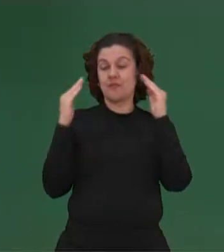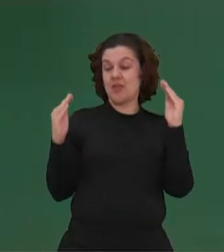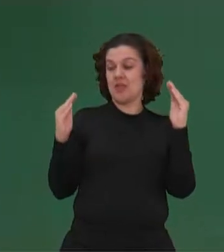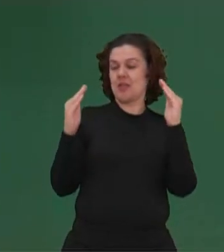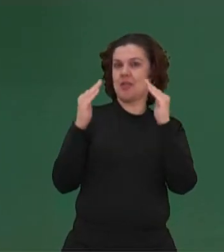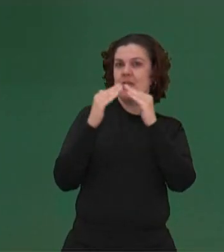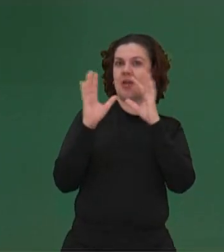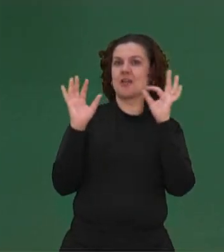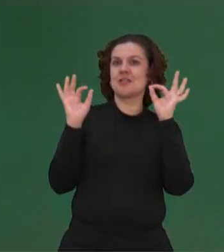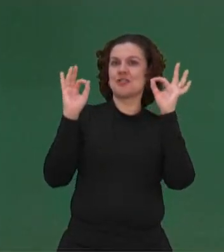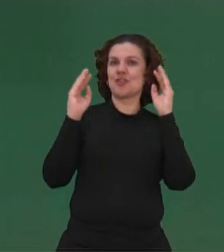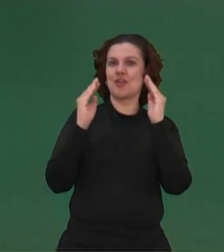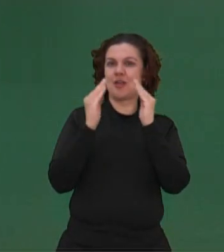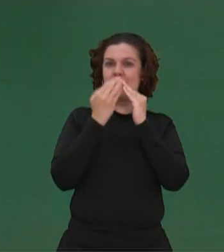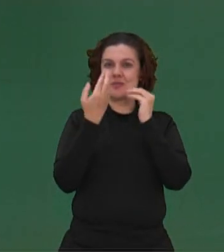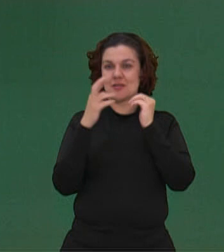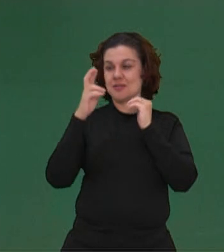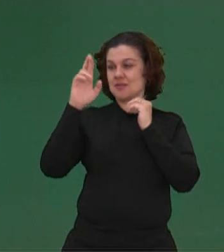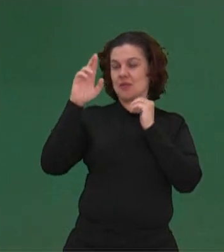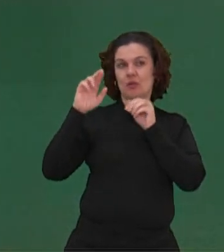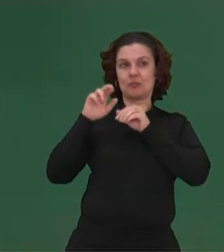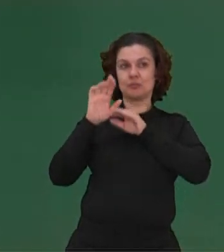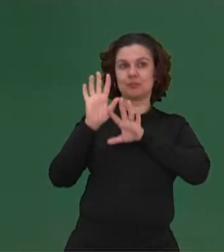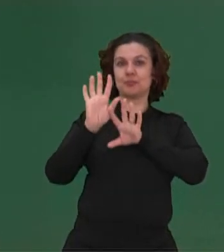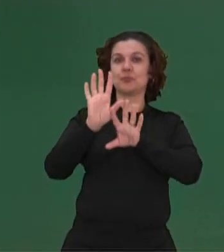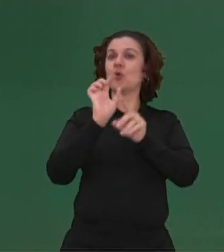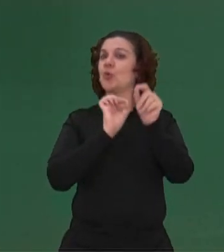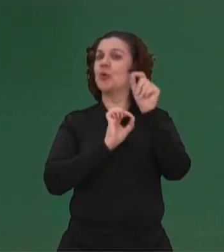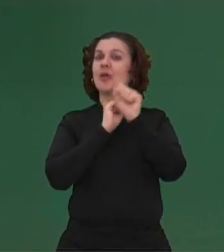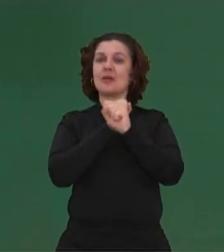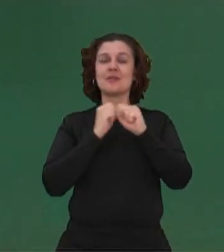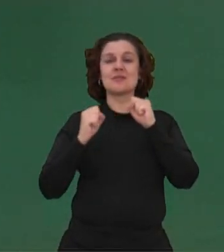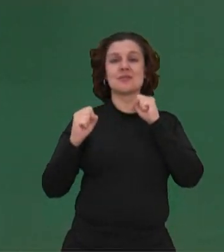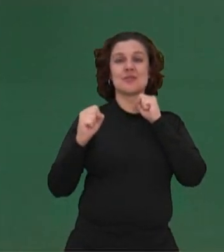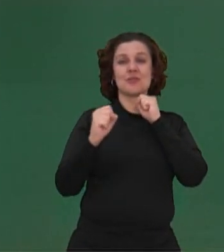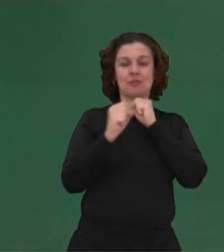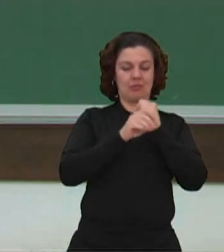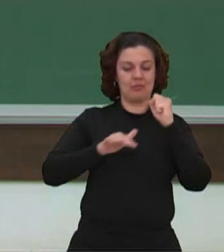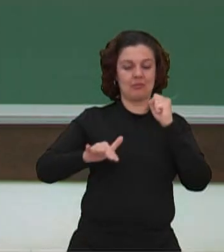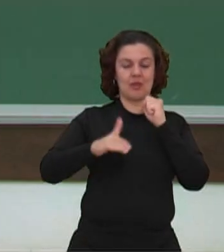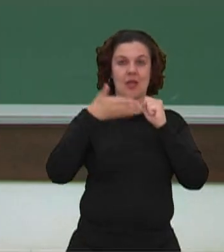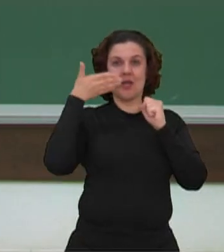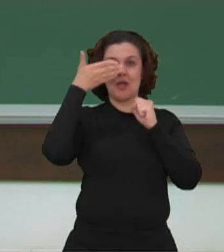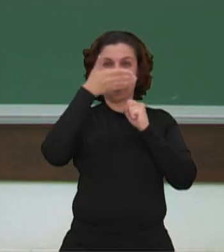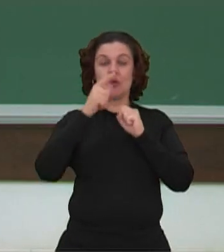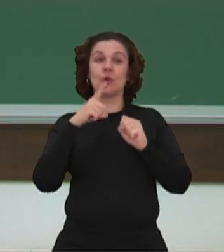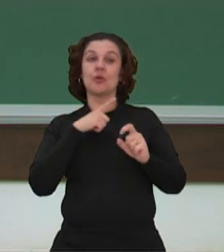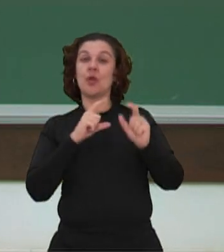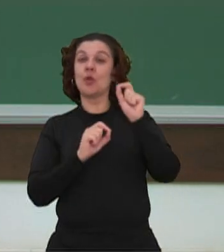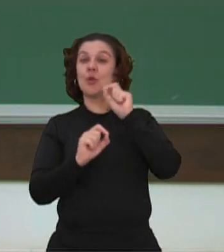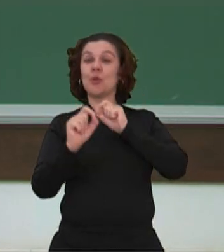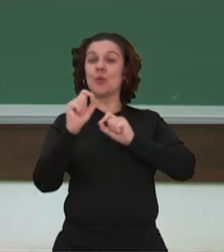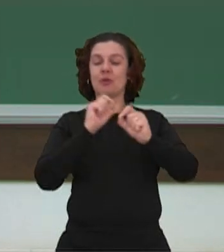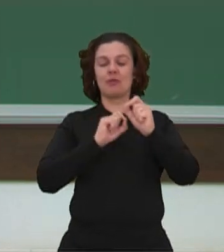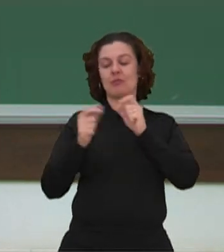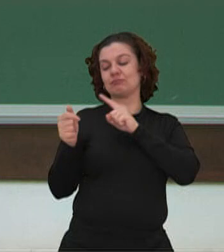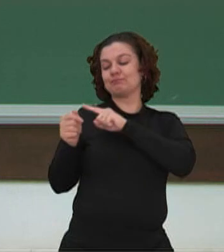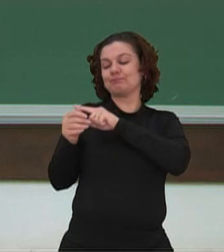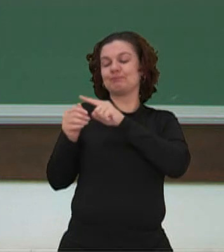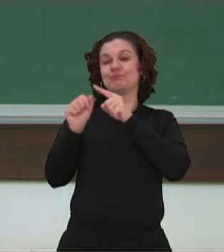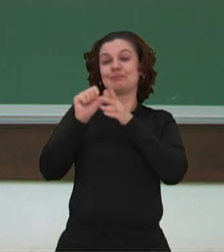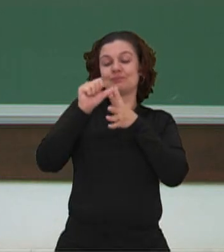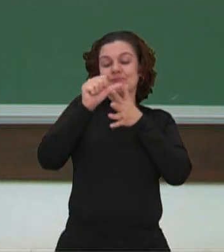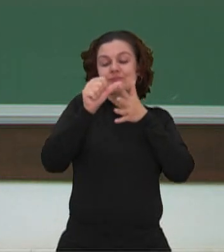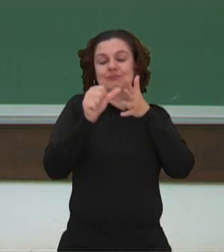casa grande, de algumas pessoas chegando até ela. Essa sociedade em torno do açúcar, ela possuía algumas